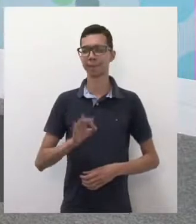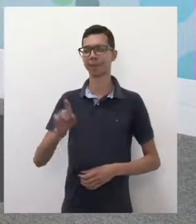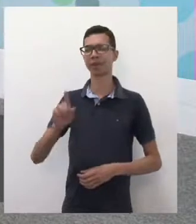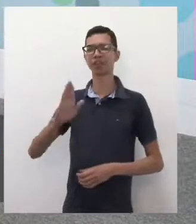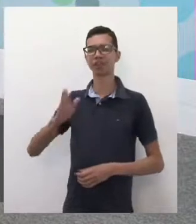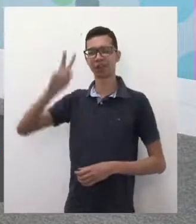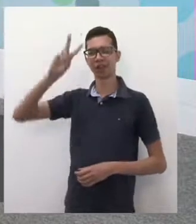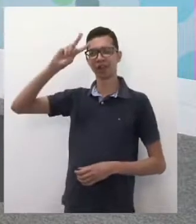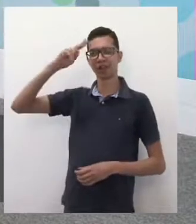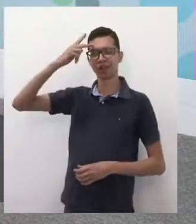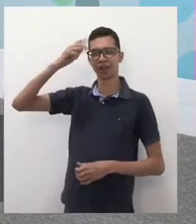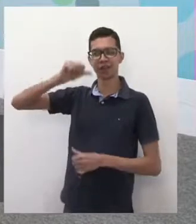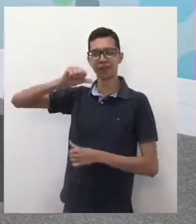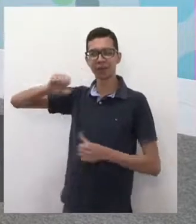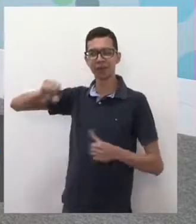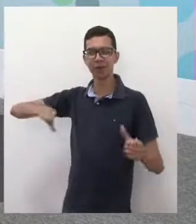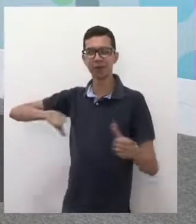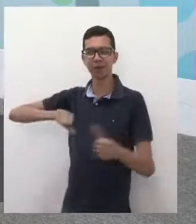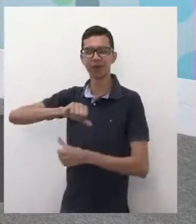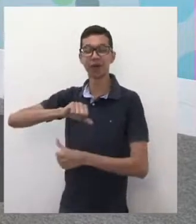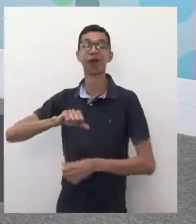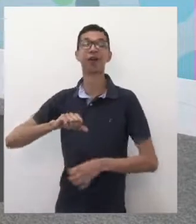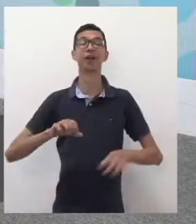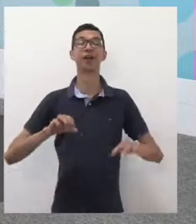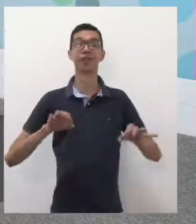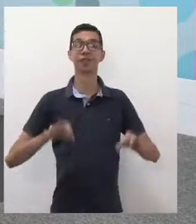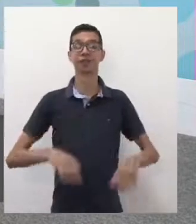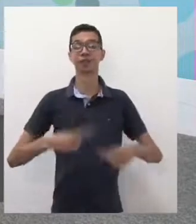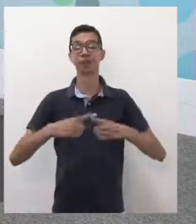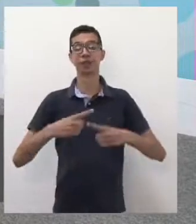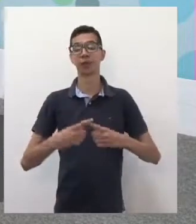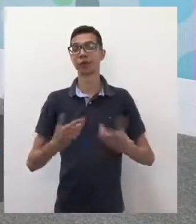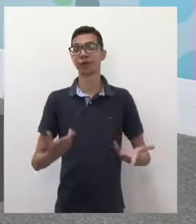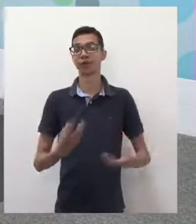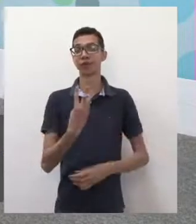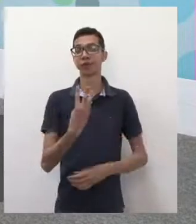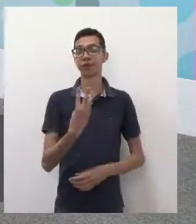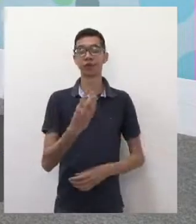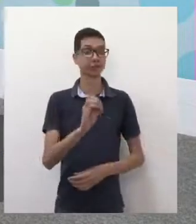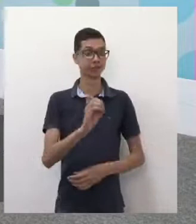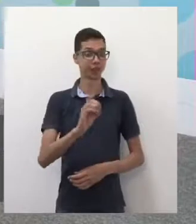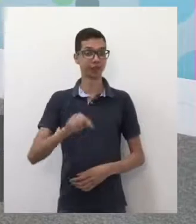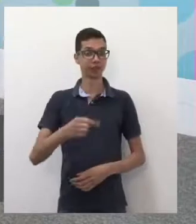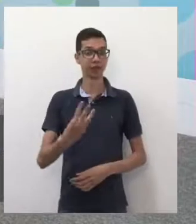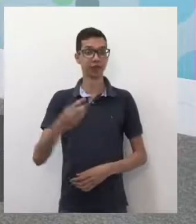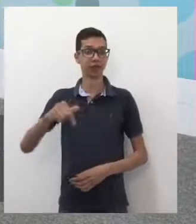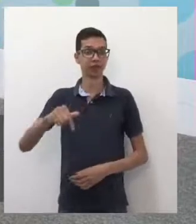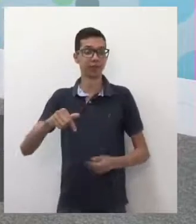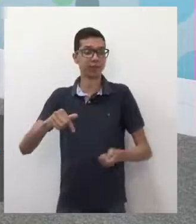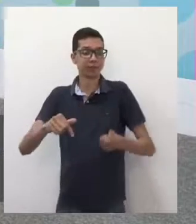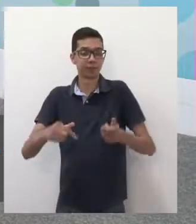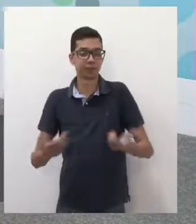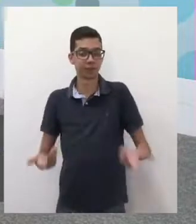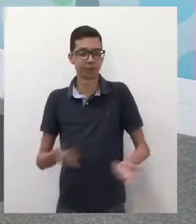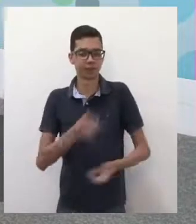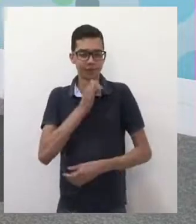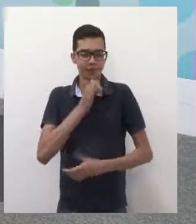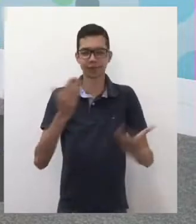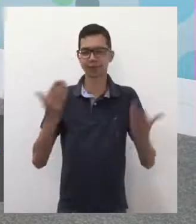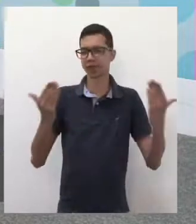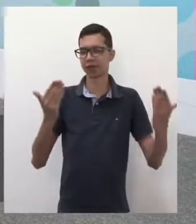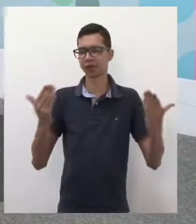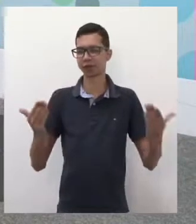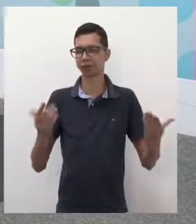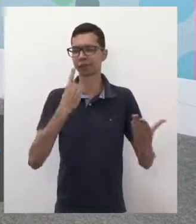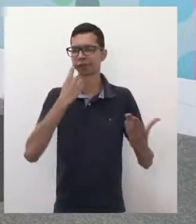né? Agora 0,37 é pouquinho. Cara, 0,37, isso é uma miséria. A gente precisa analisar.